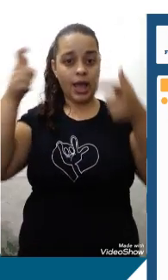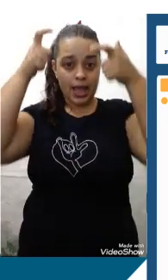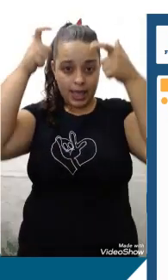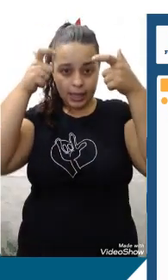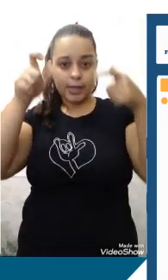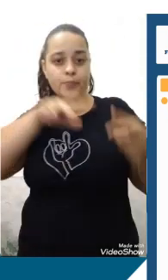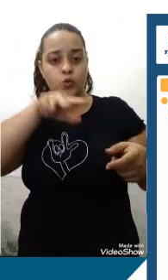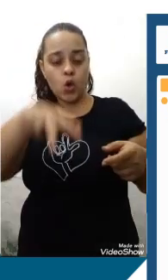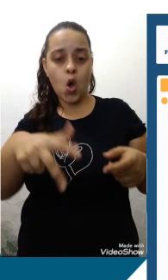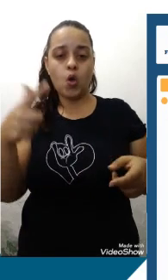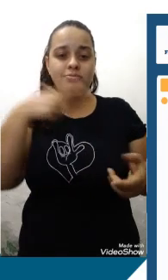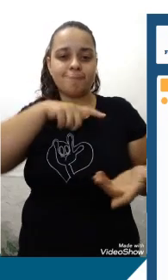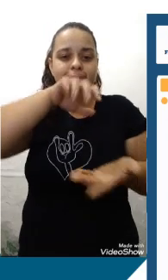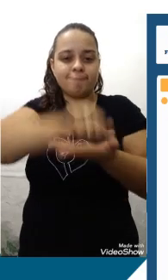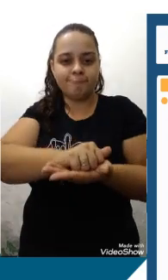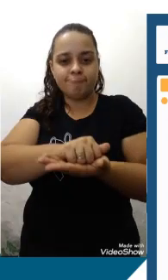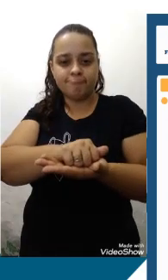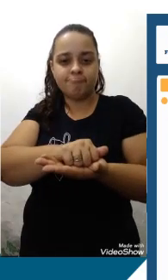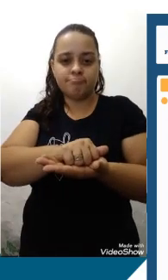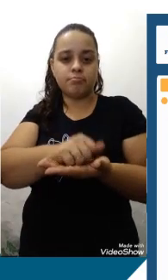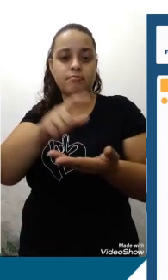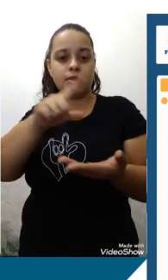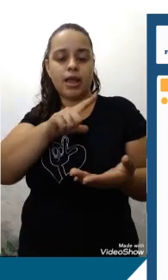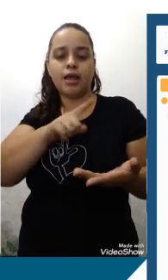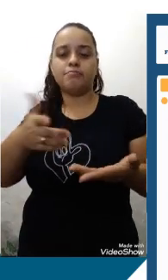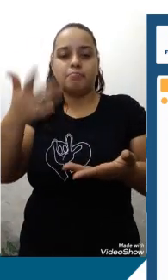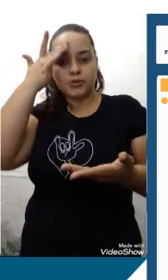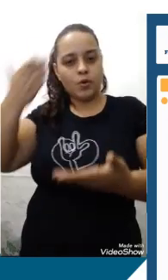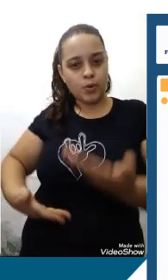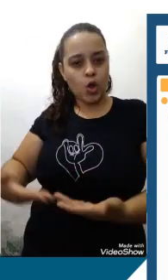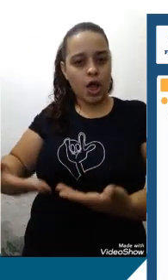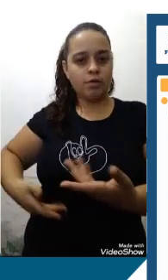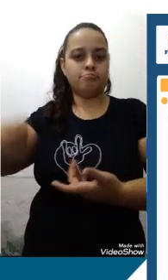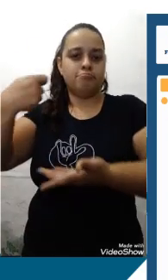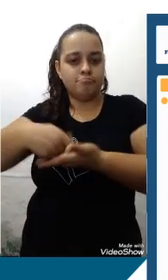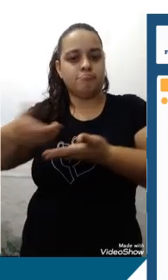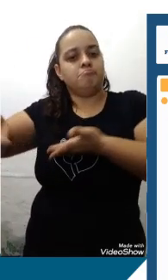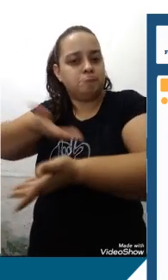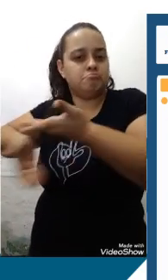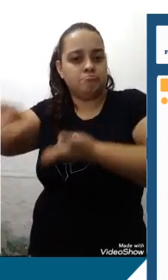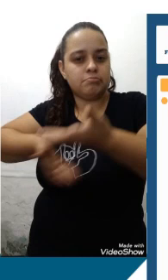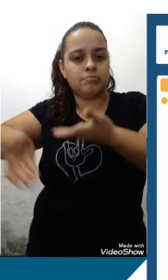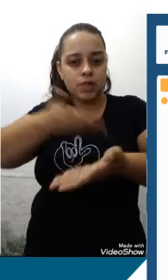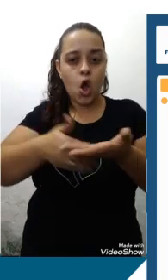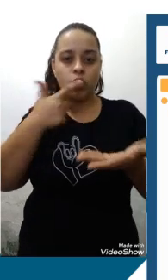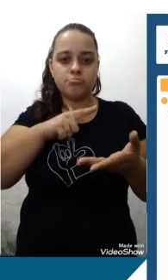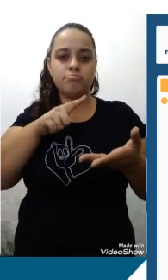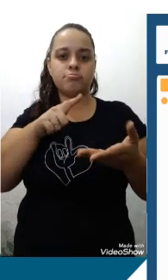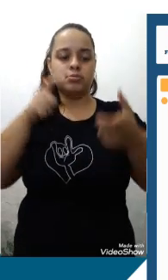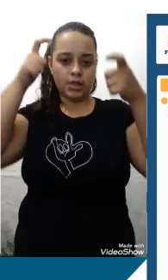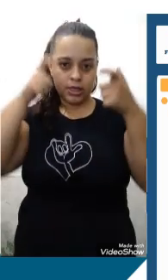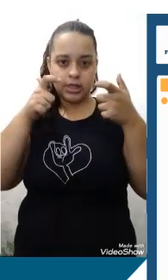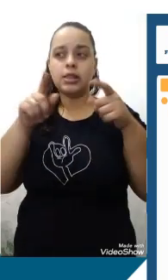foi conseguindo concentrar algum poder pelo estabelecimento de relações de vassalagem com outros nobres. Agora, mais do que isso, pouco a pouco ele foi